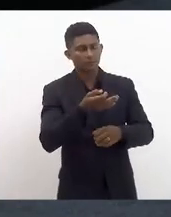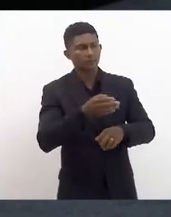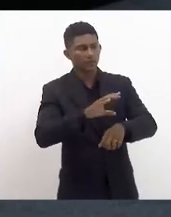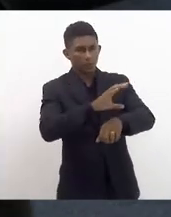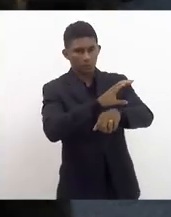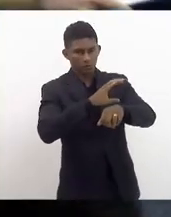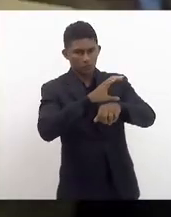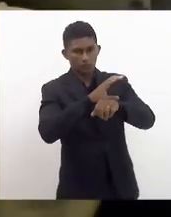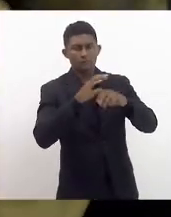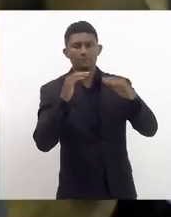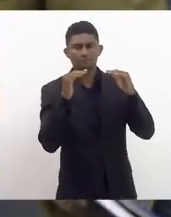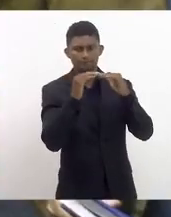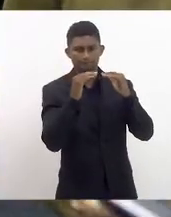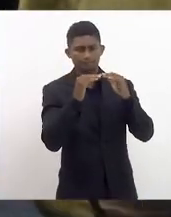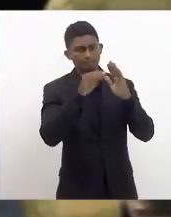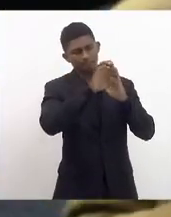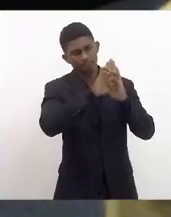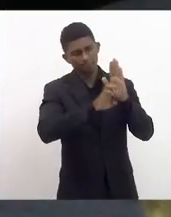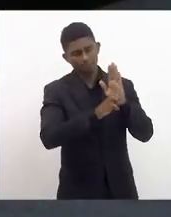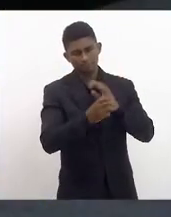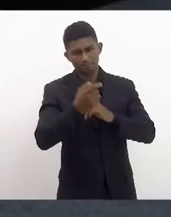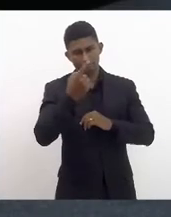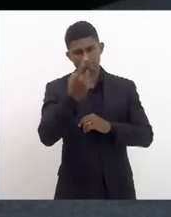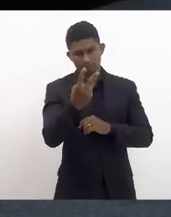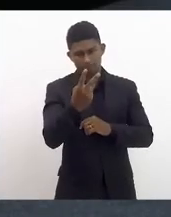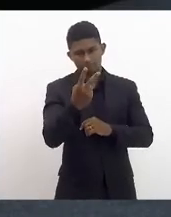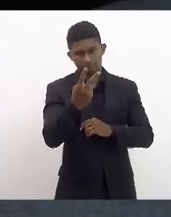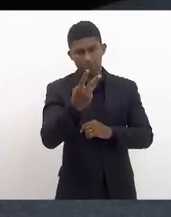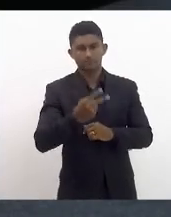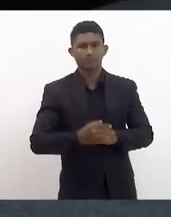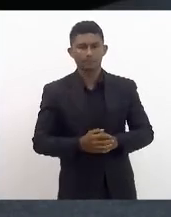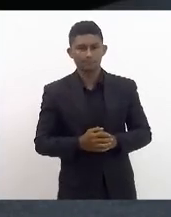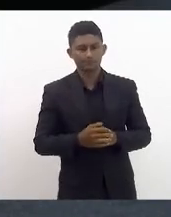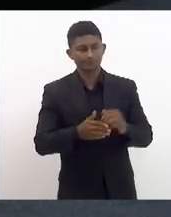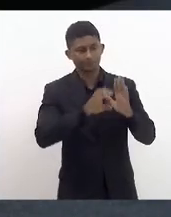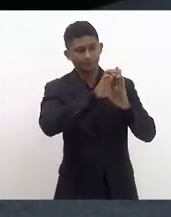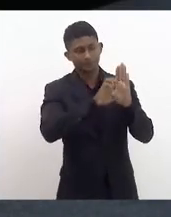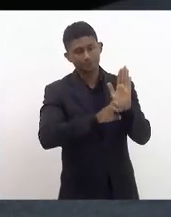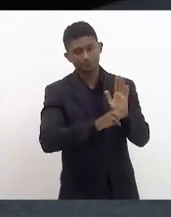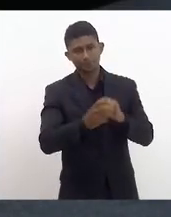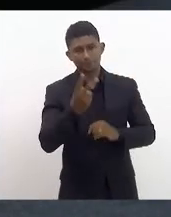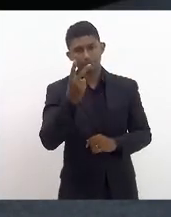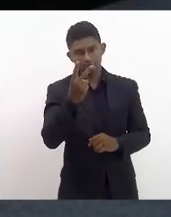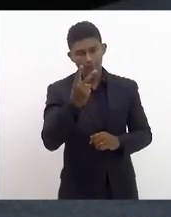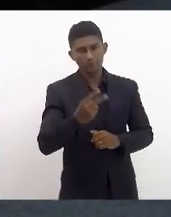constitucionalidade, com duas emendas, todas duas